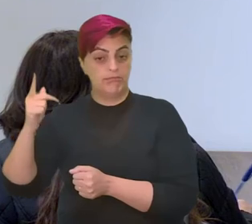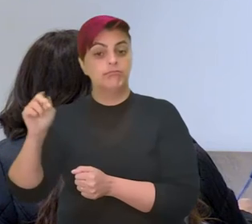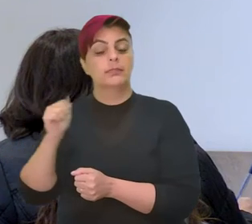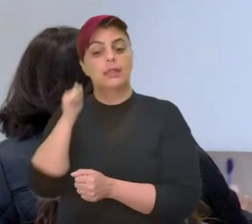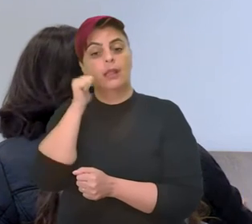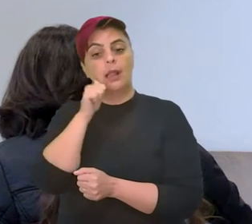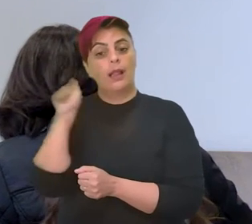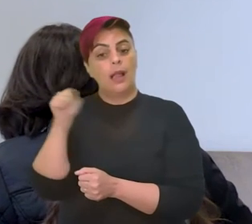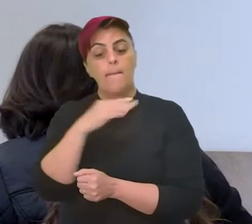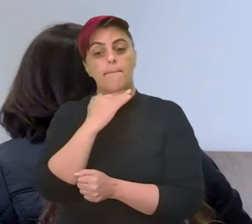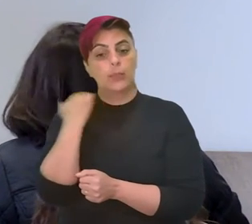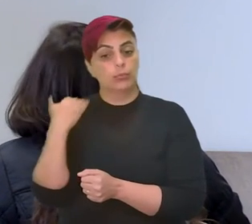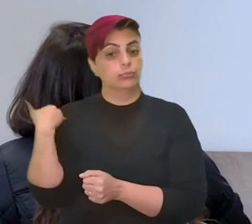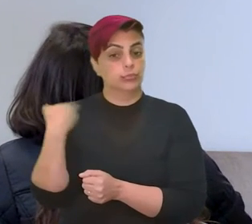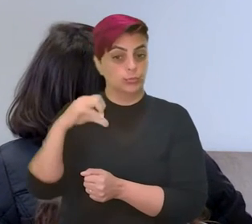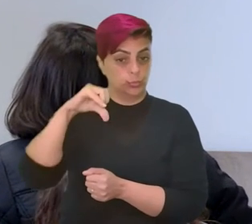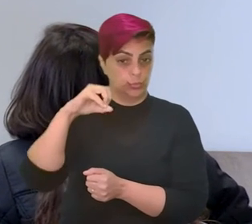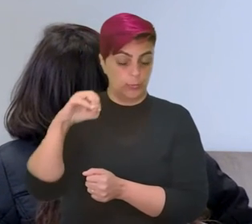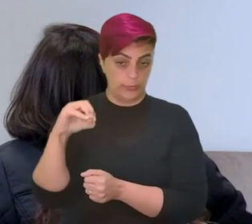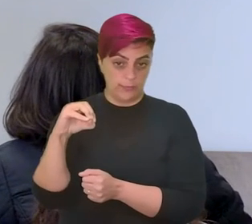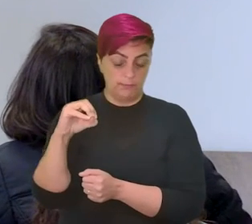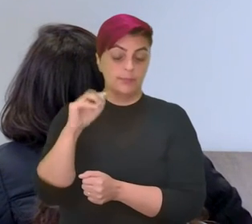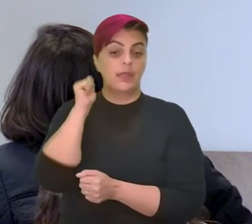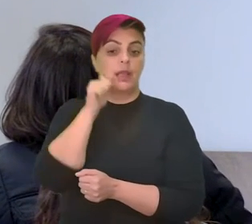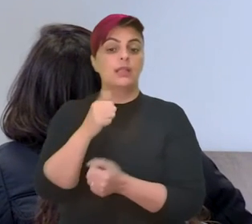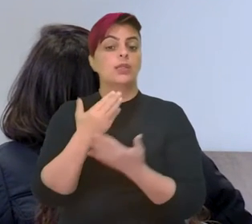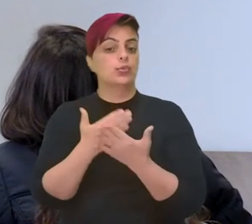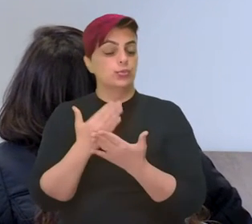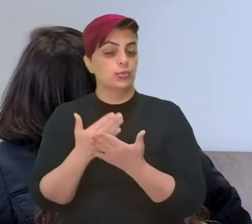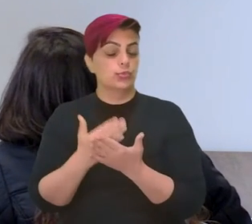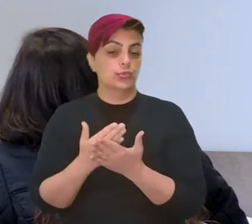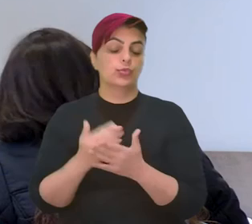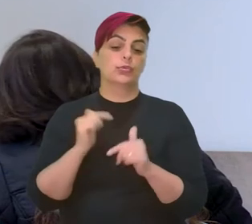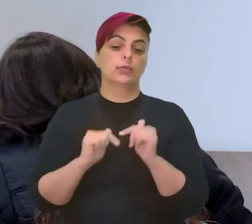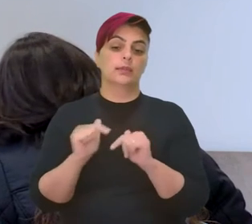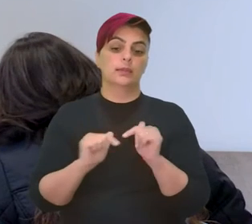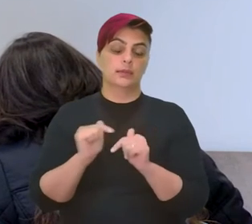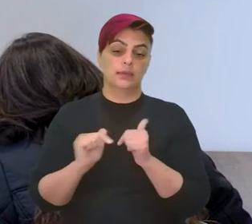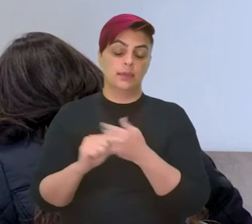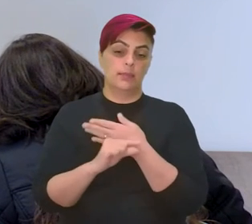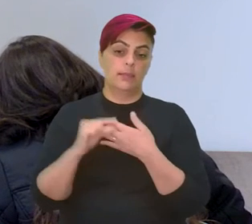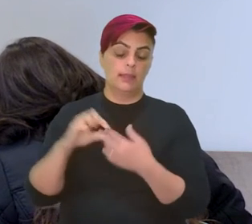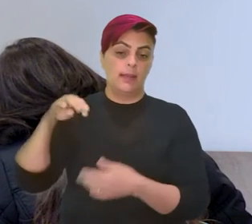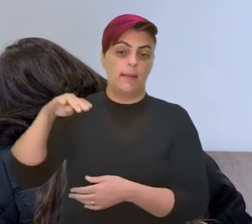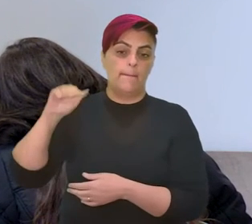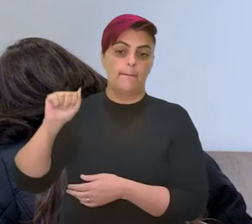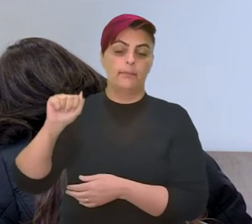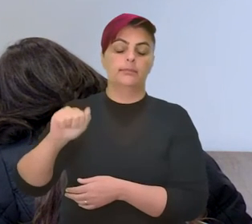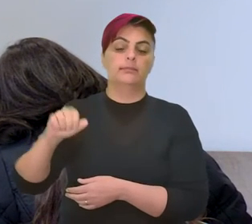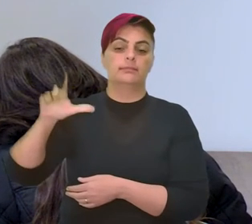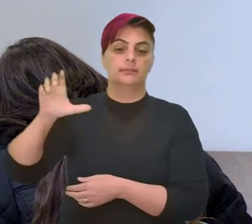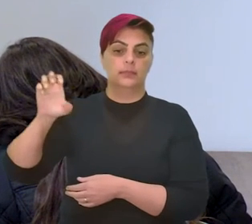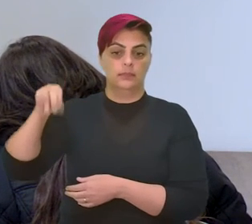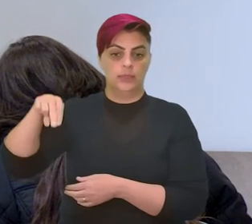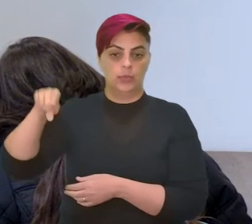dia 19 de julho, aos 90 anos. Eunice foi estudiosa da obra do Malinowski e do estrutural funcionalismo inglês. Ela